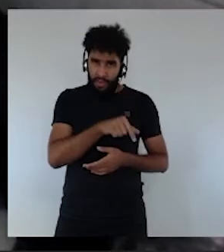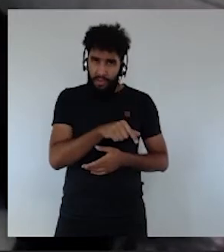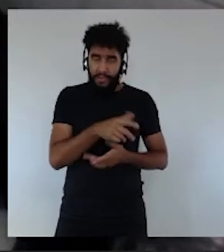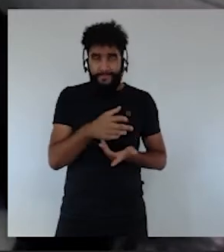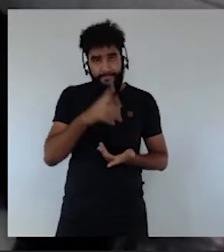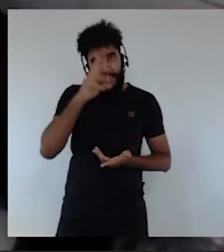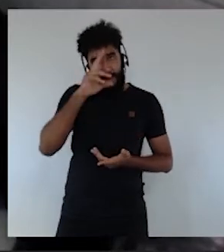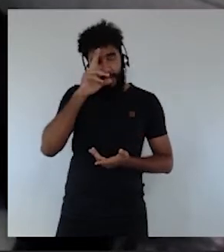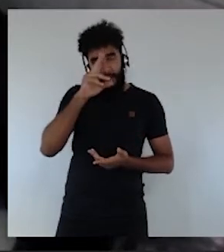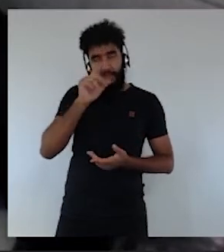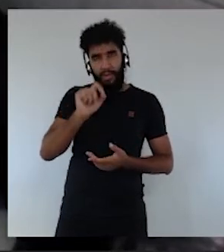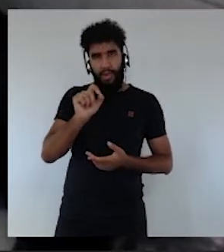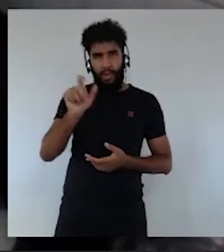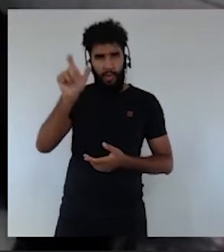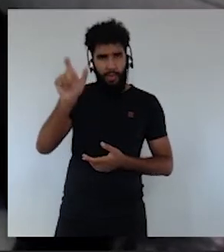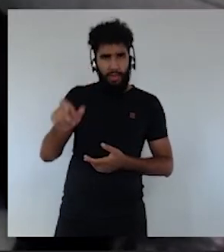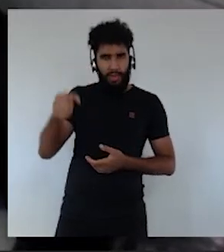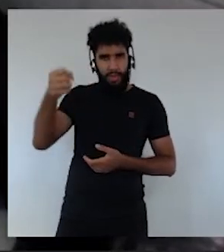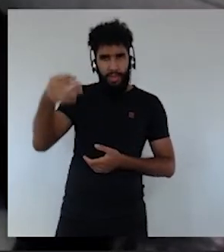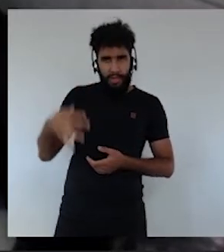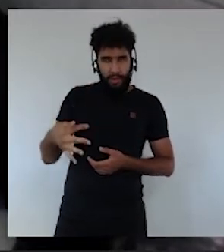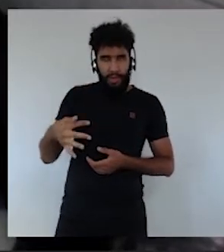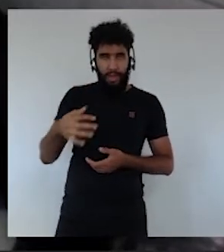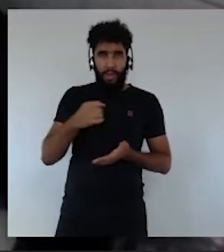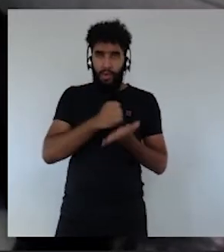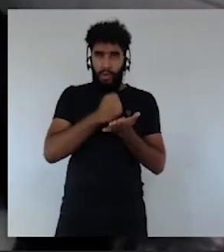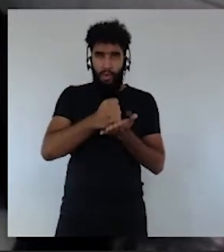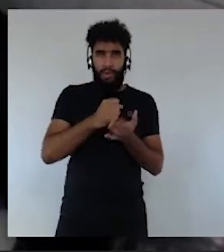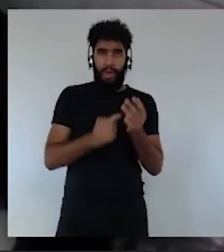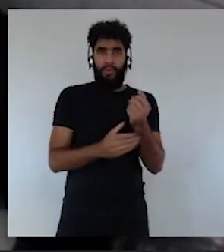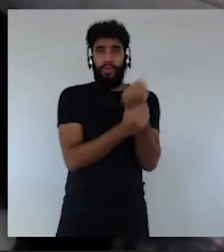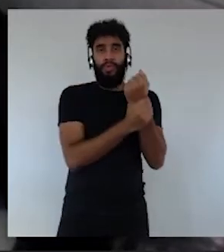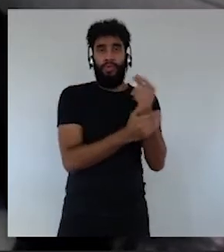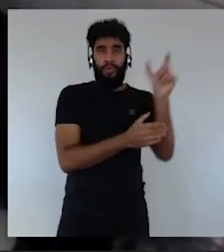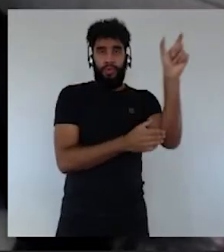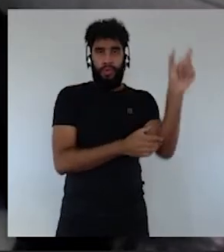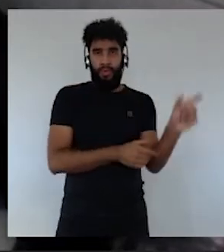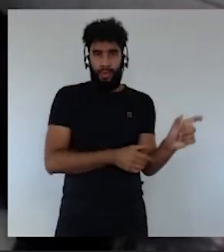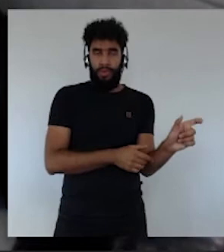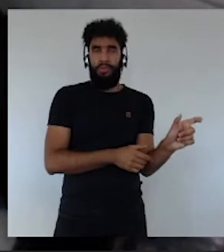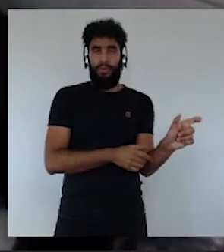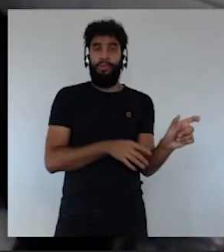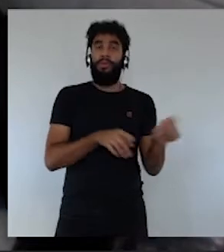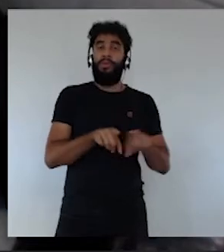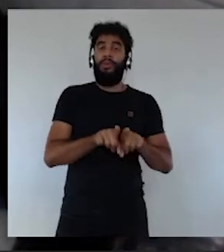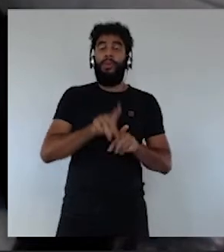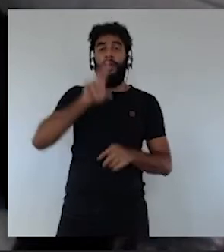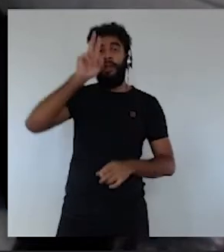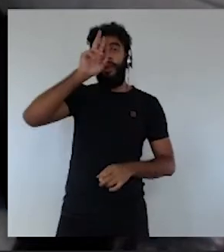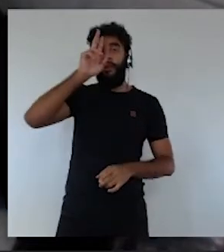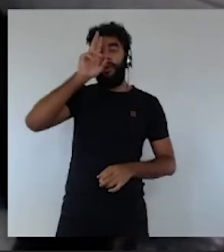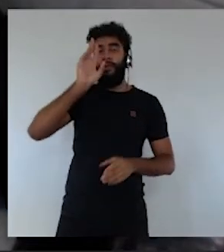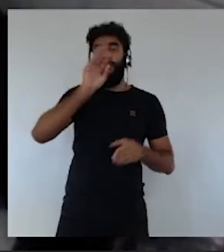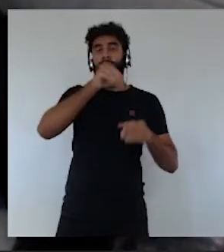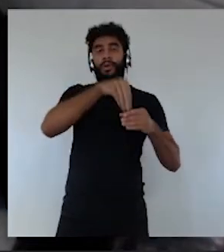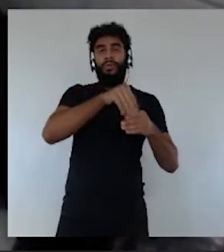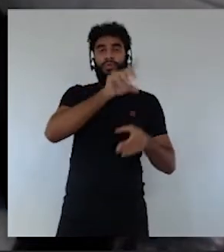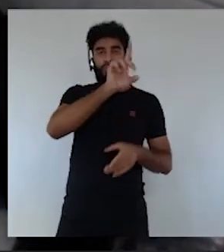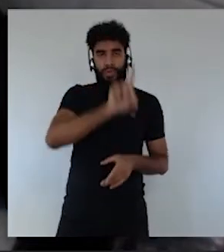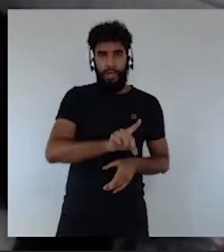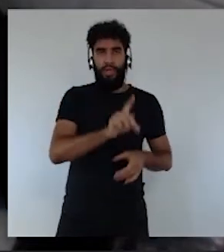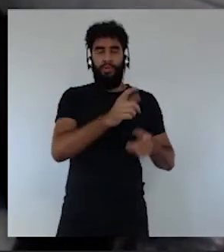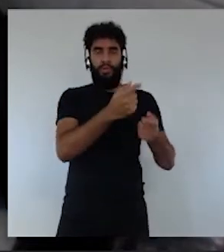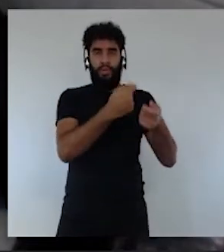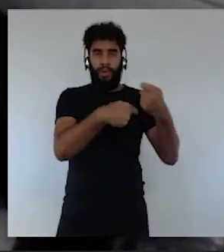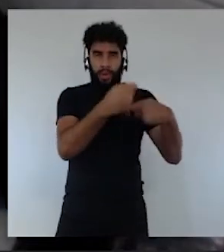que o Posner nos disse que o contrato é o seguro das pessoas, e lembrando também, dentro do direito e economia, o